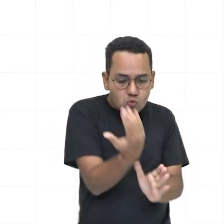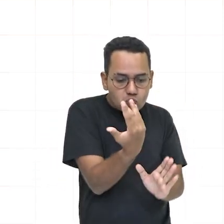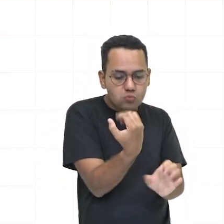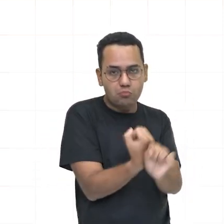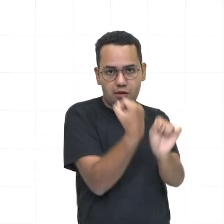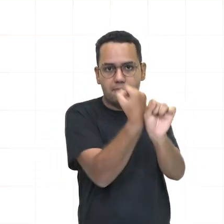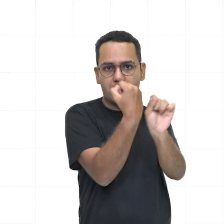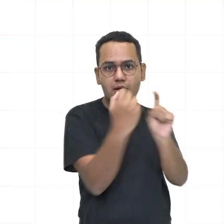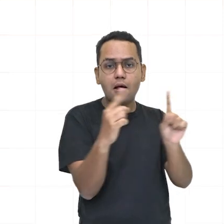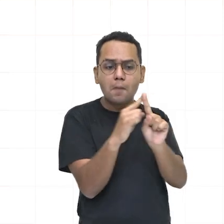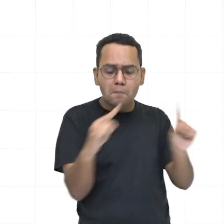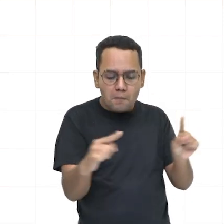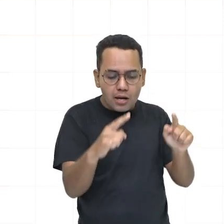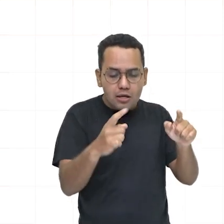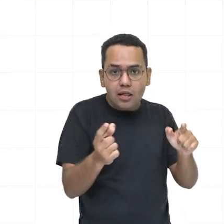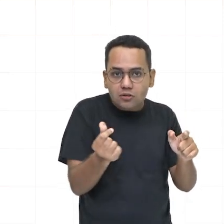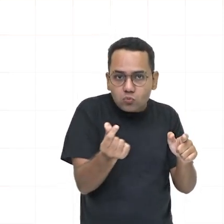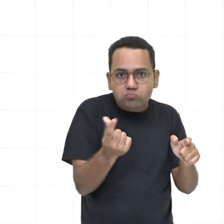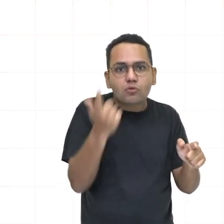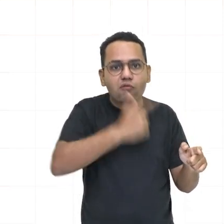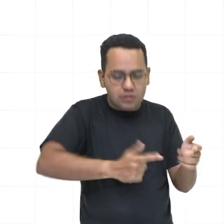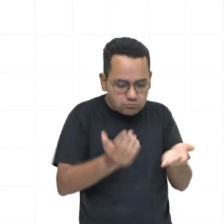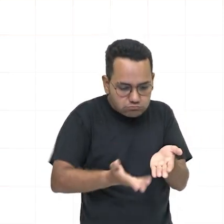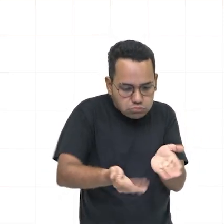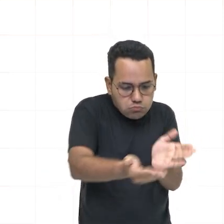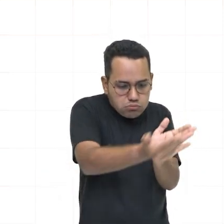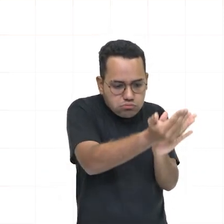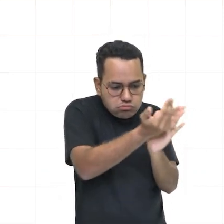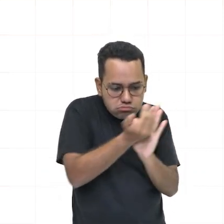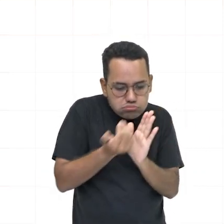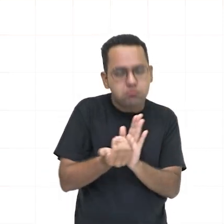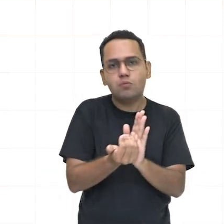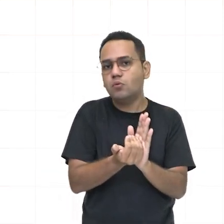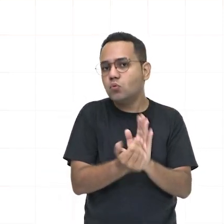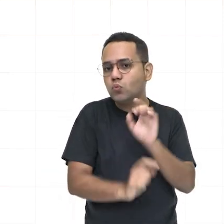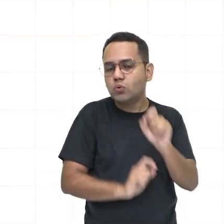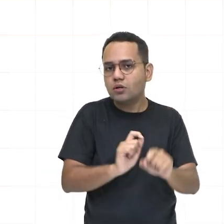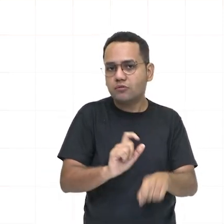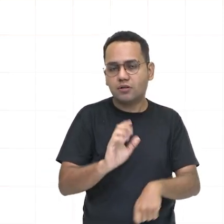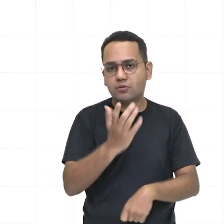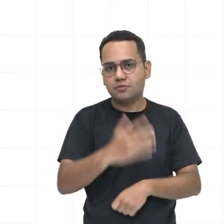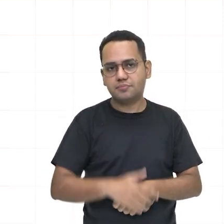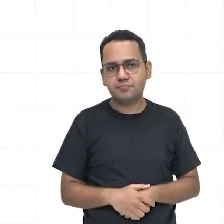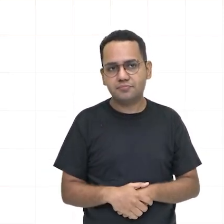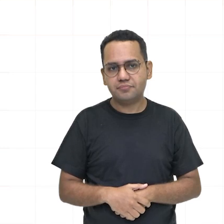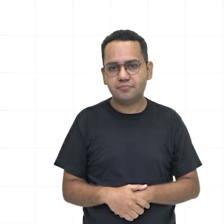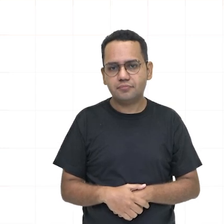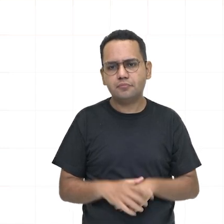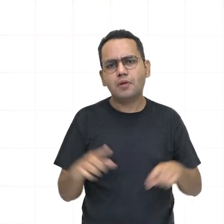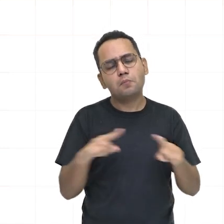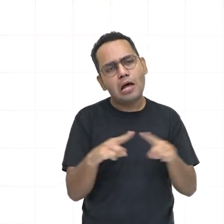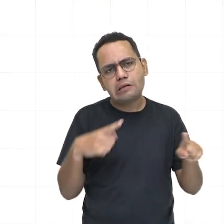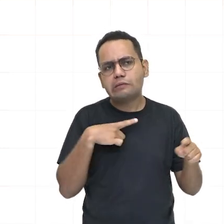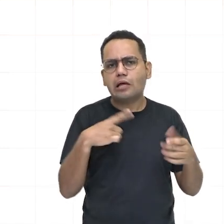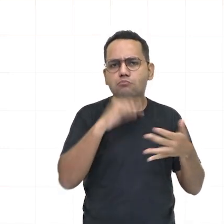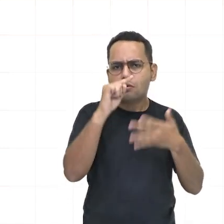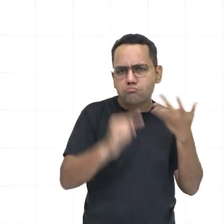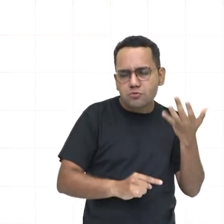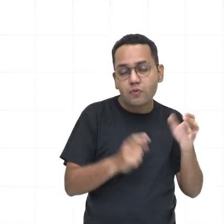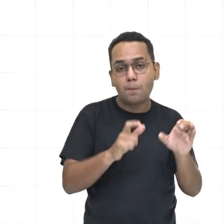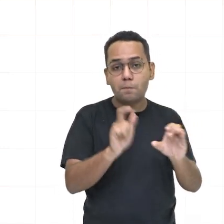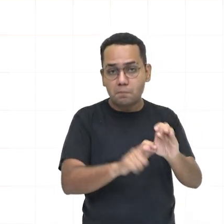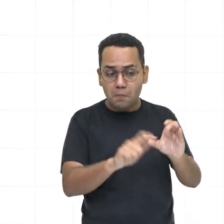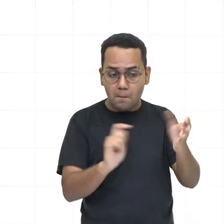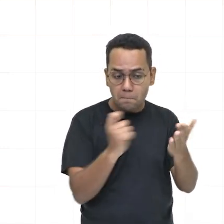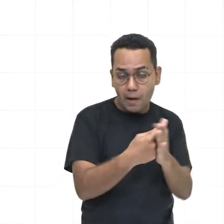consumo local e o dinheiro que essa empresa ganha muito provavelmente vá, fora as despesas que ela tem aqui na